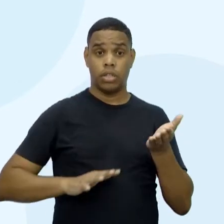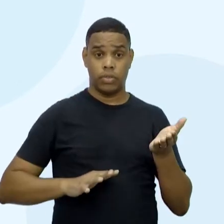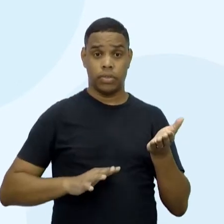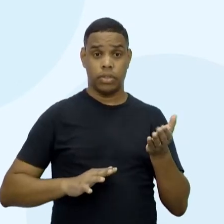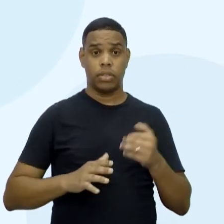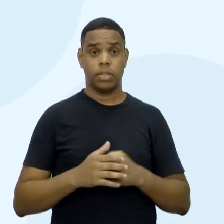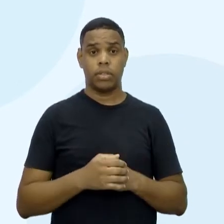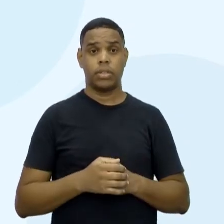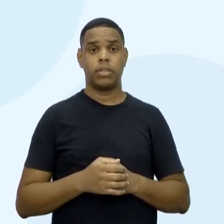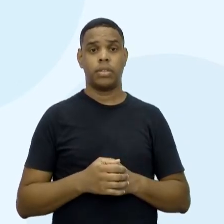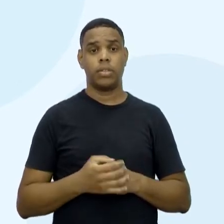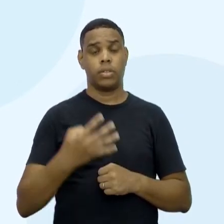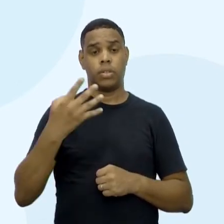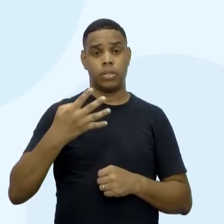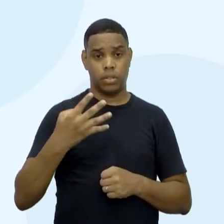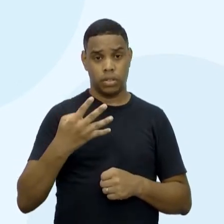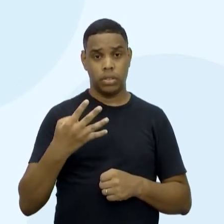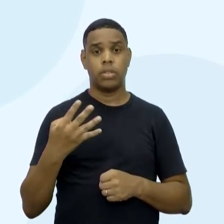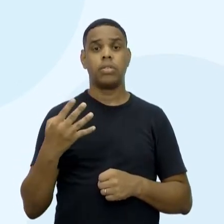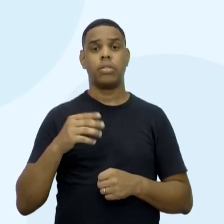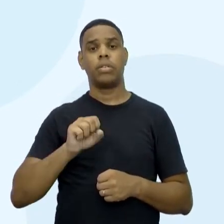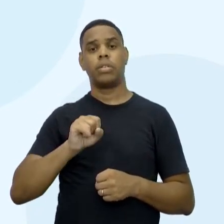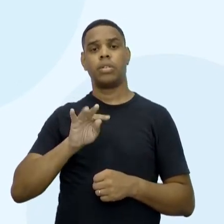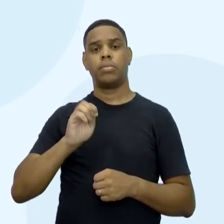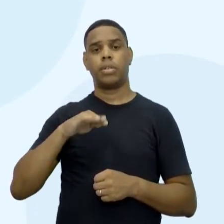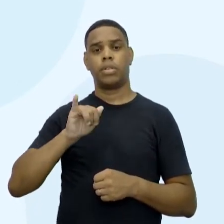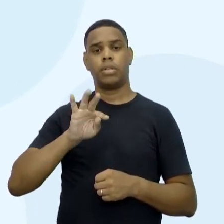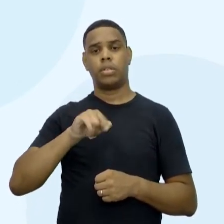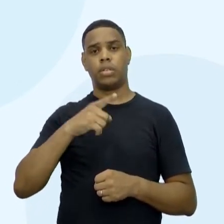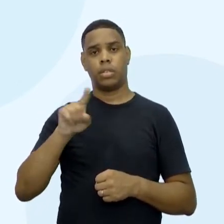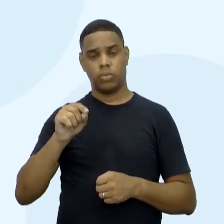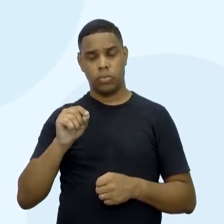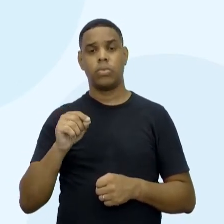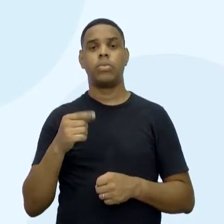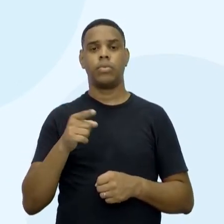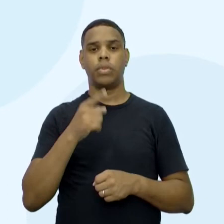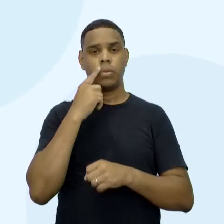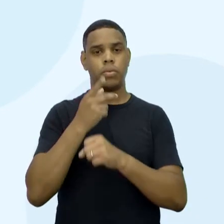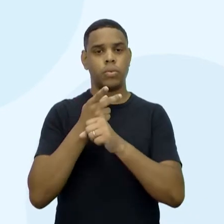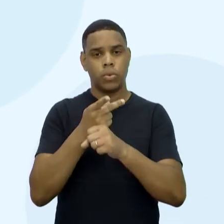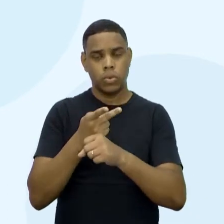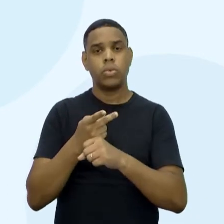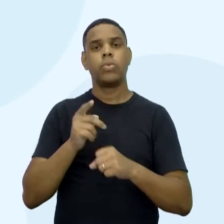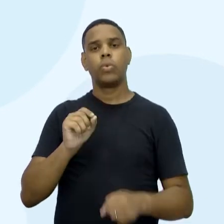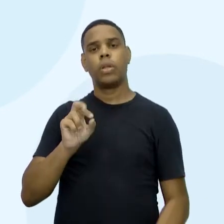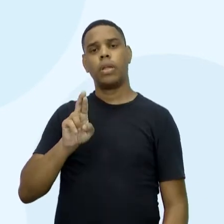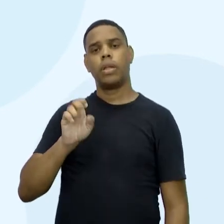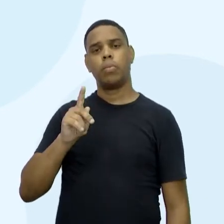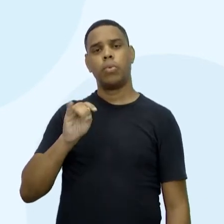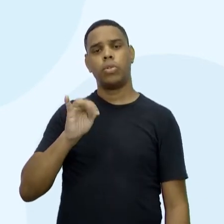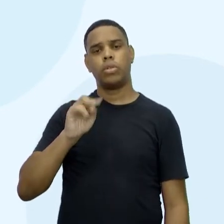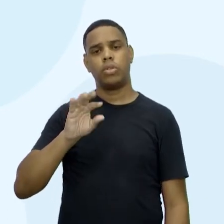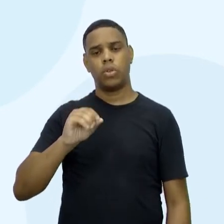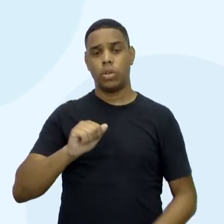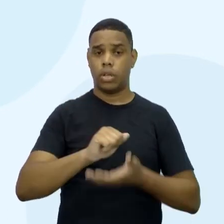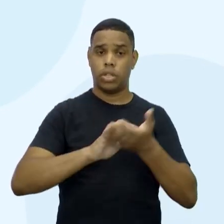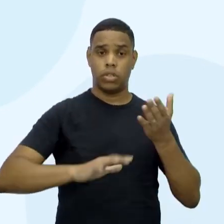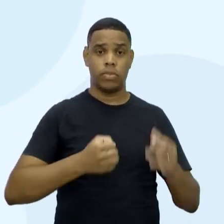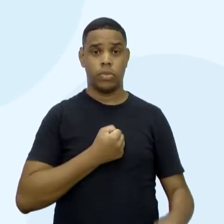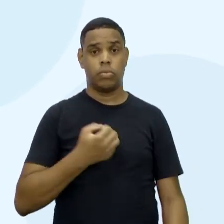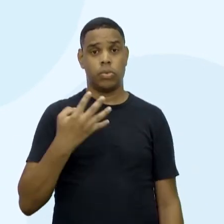atividade 4, sistematização, assim que vocês vão buscar no repositório. Atividade